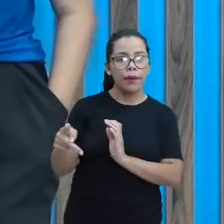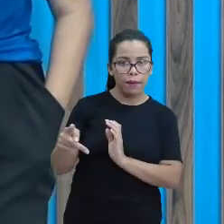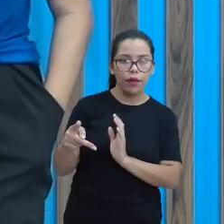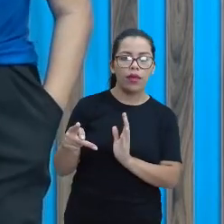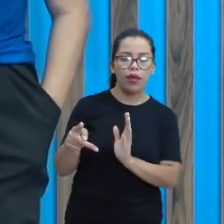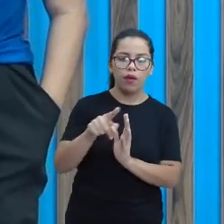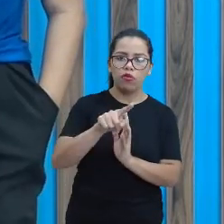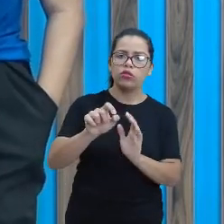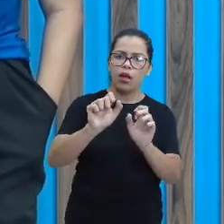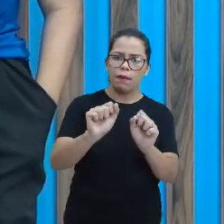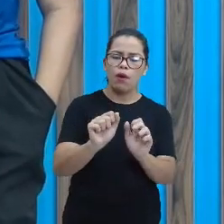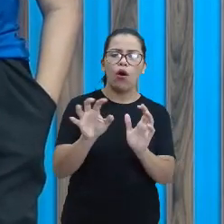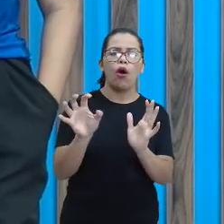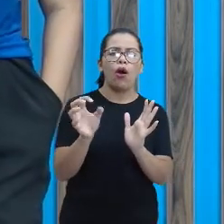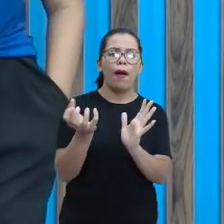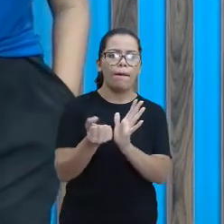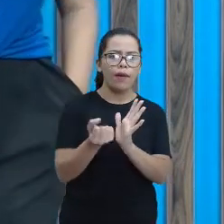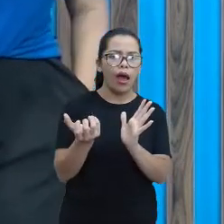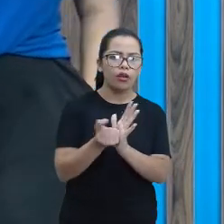baixar tanto pelas lojas